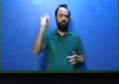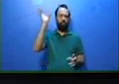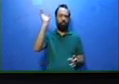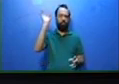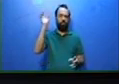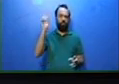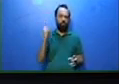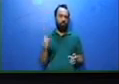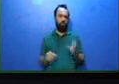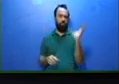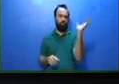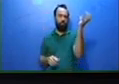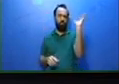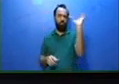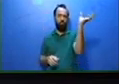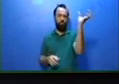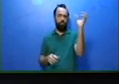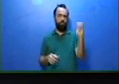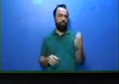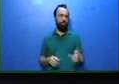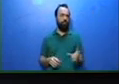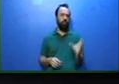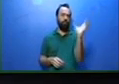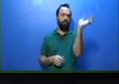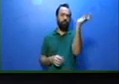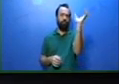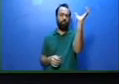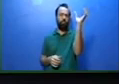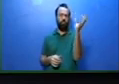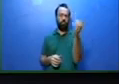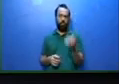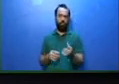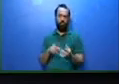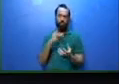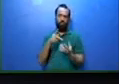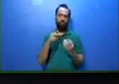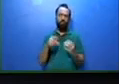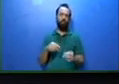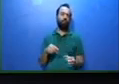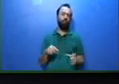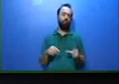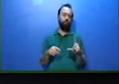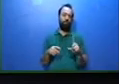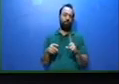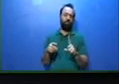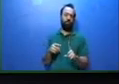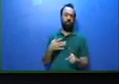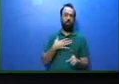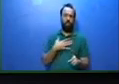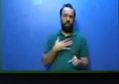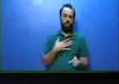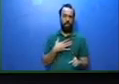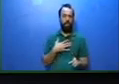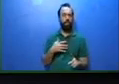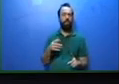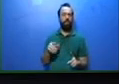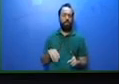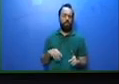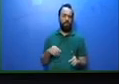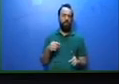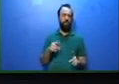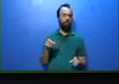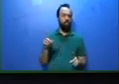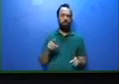na história. Adão, eu não sou uma lâmpada, sou uma ideia. É tão difícil de